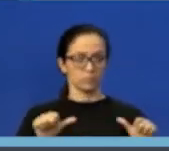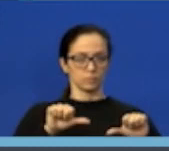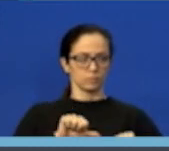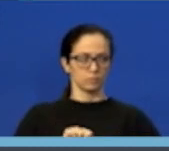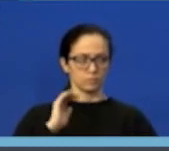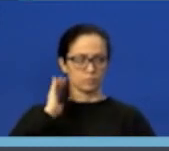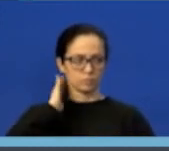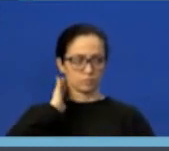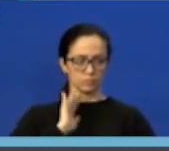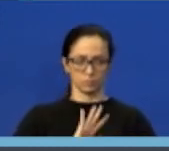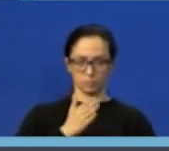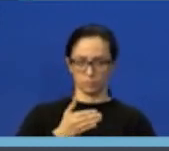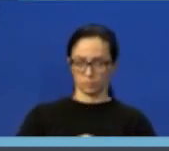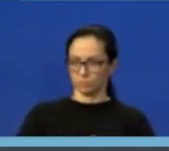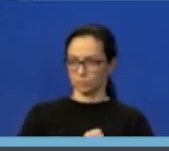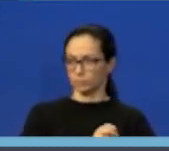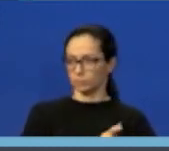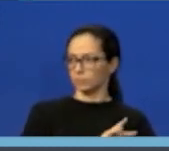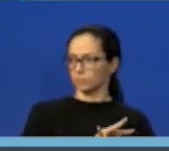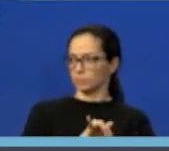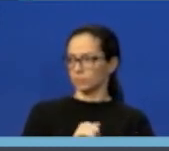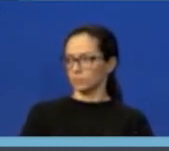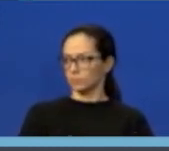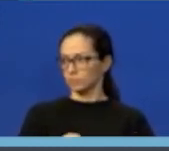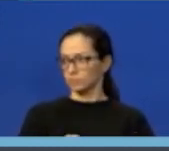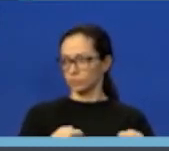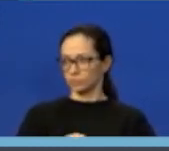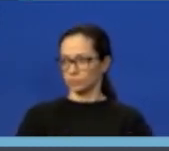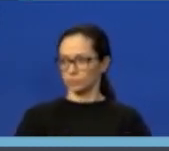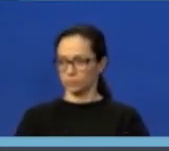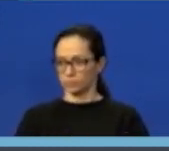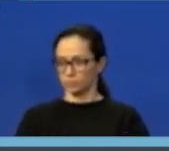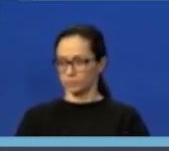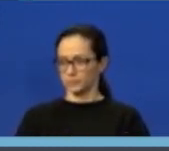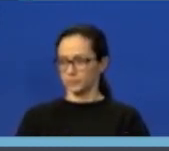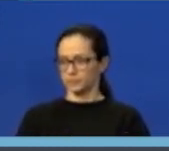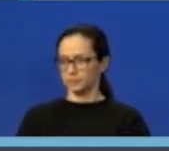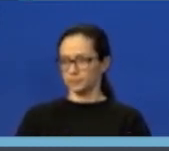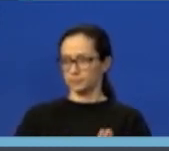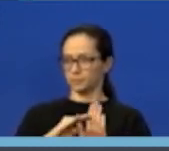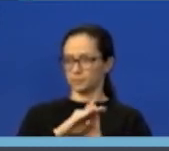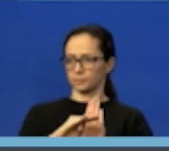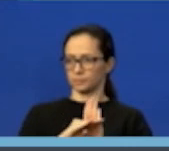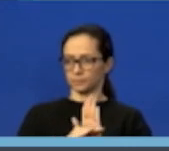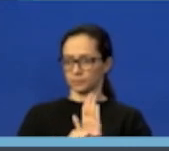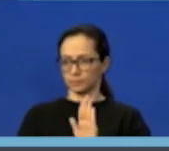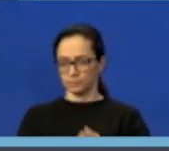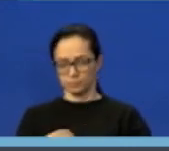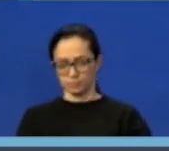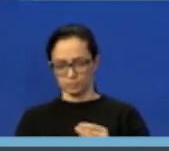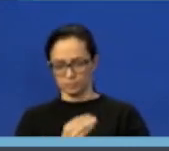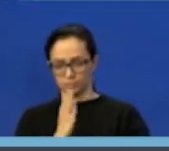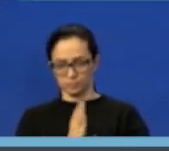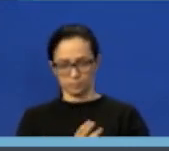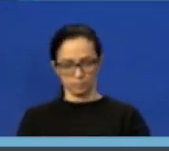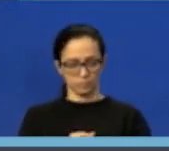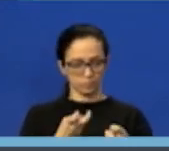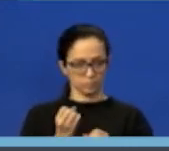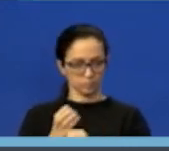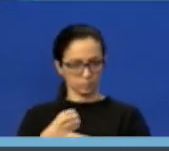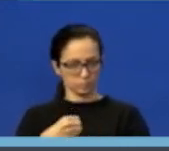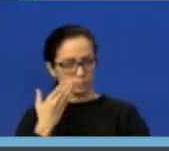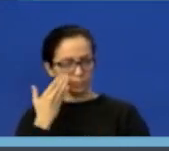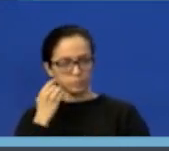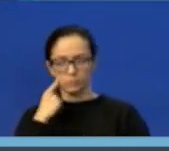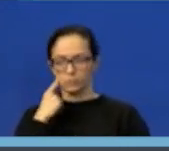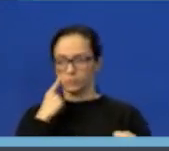tratadas em ambiente de UTI. Nós temos agora algumas principais indicações clínicas, né, que vocês podem avaliar